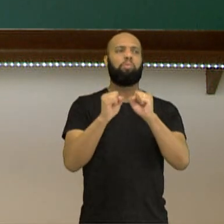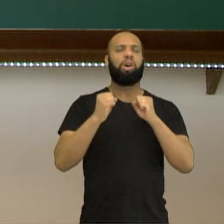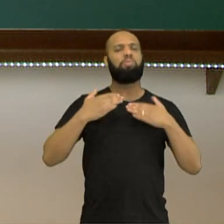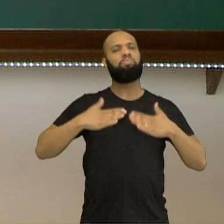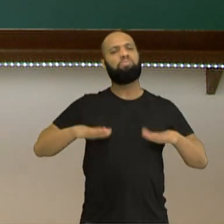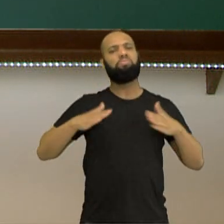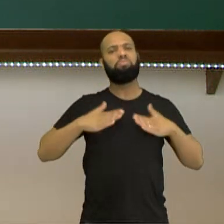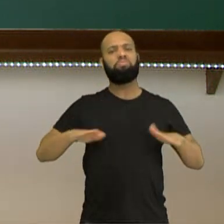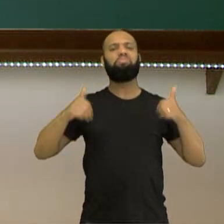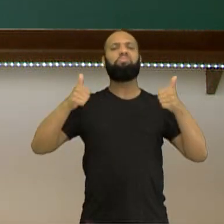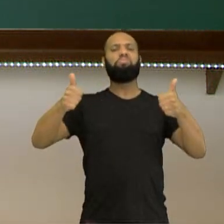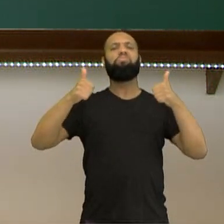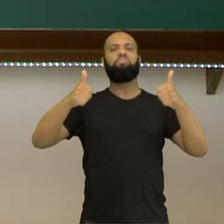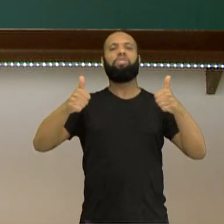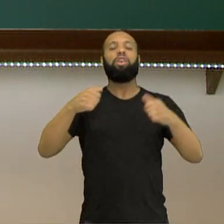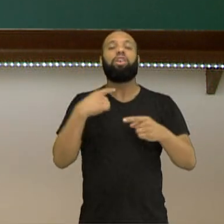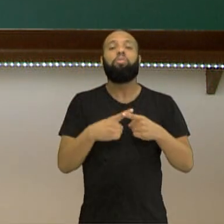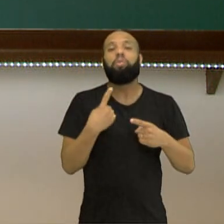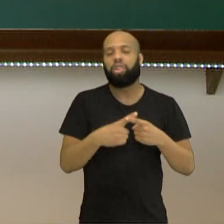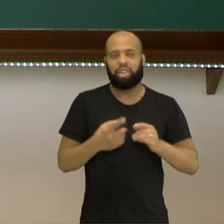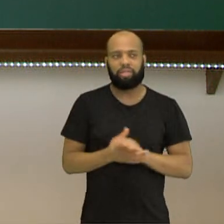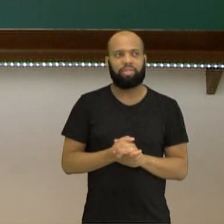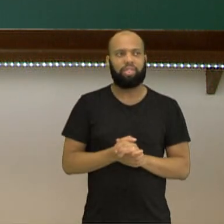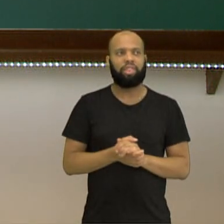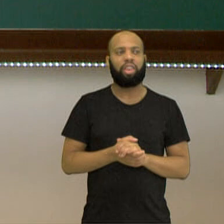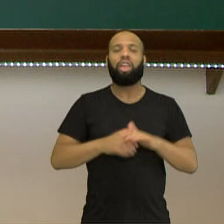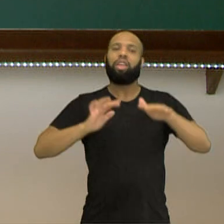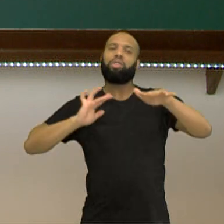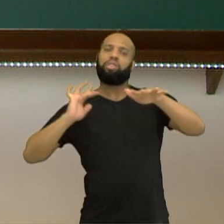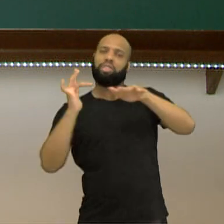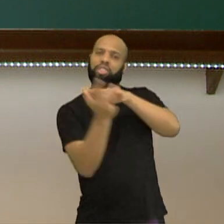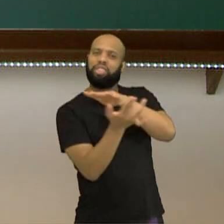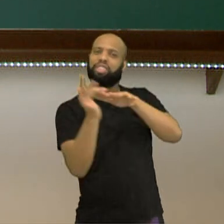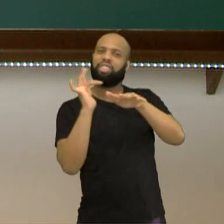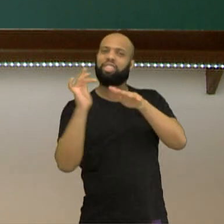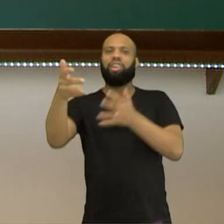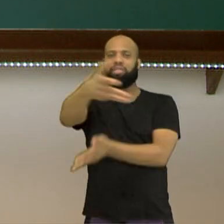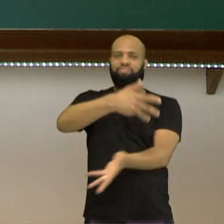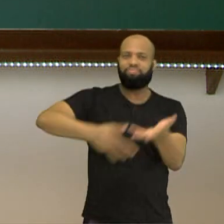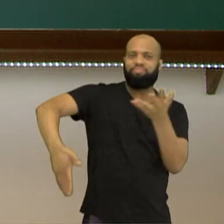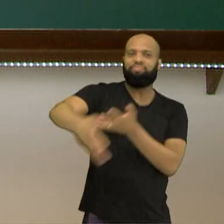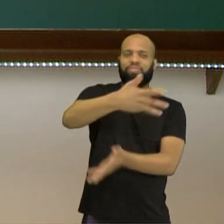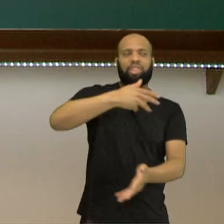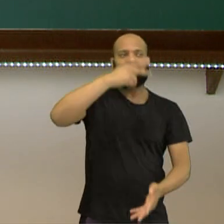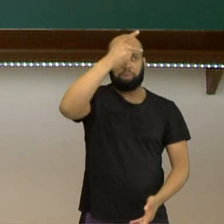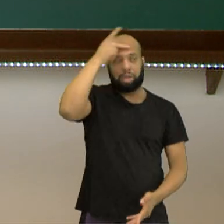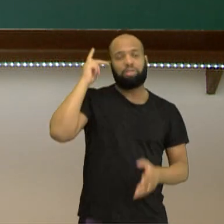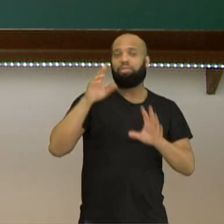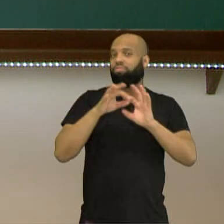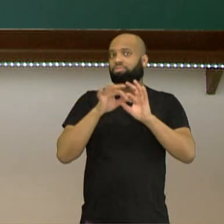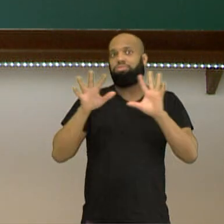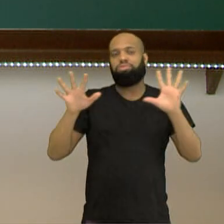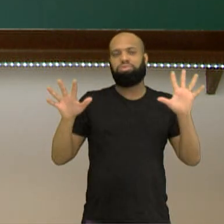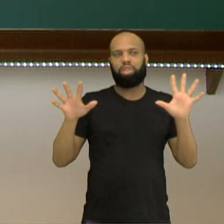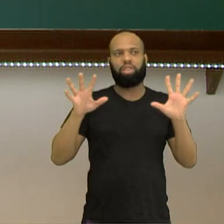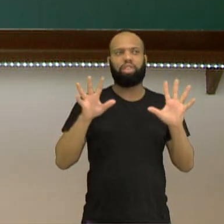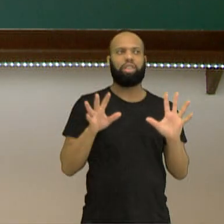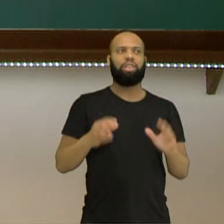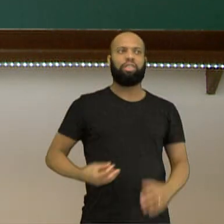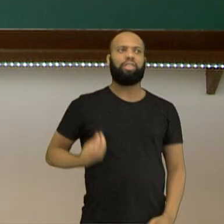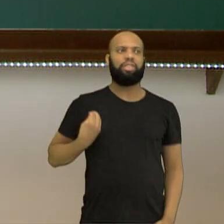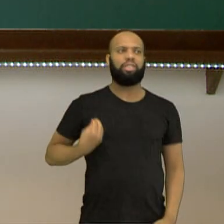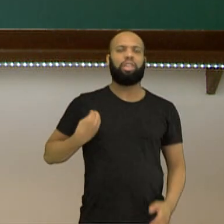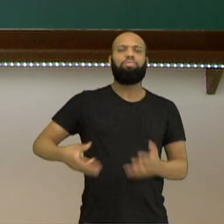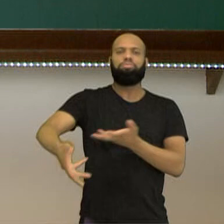boa ali. Você consegue, porque é a rede social, é um local em que as pessoas estão